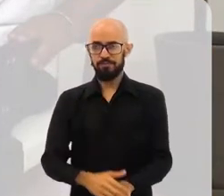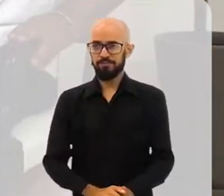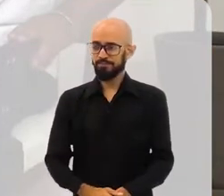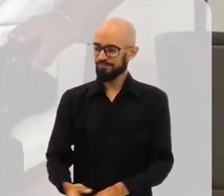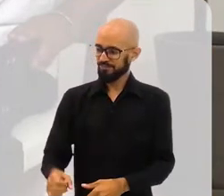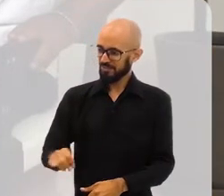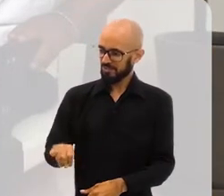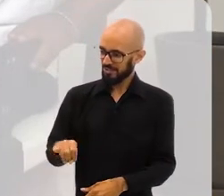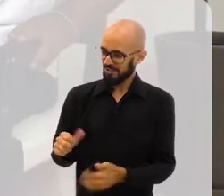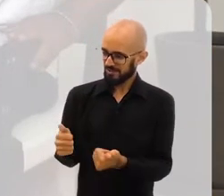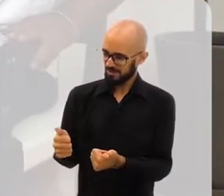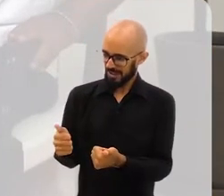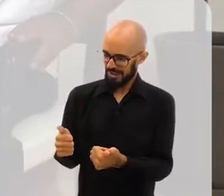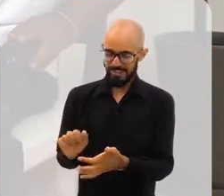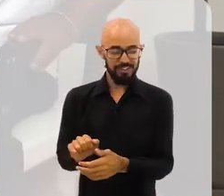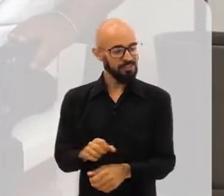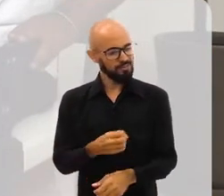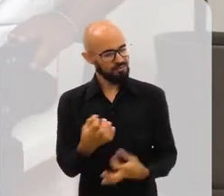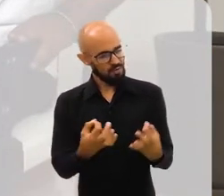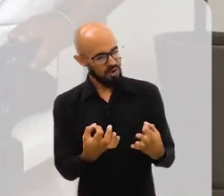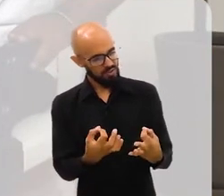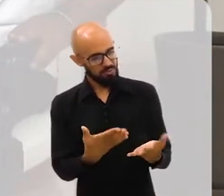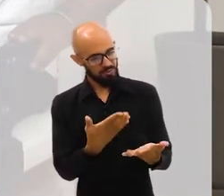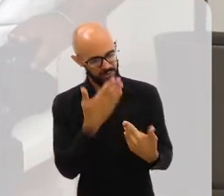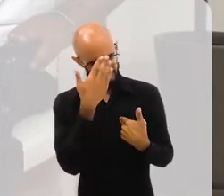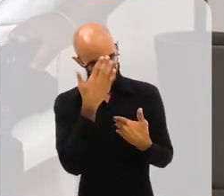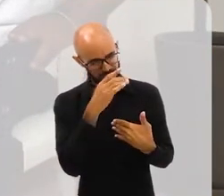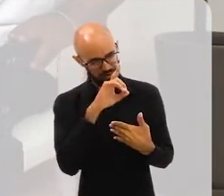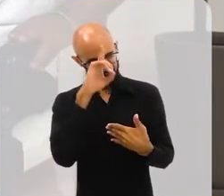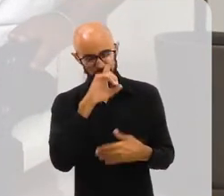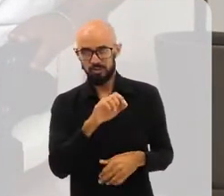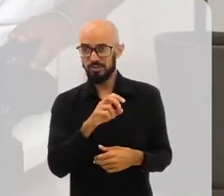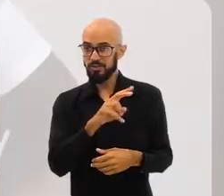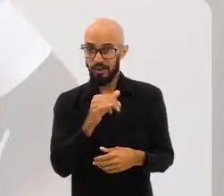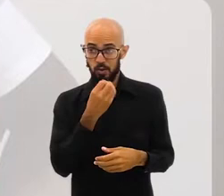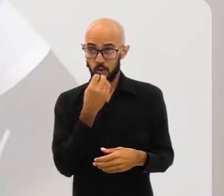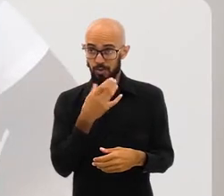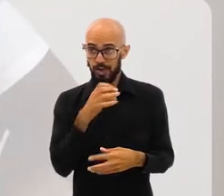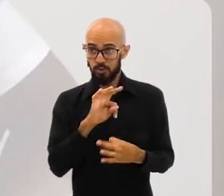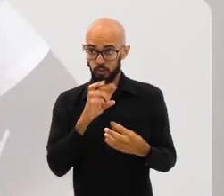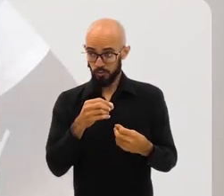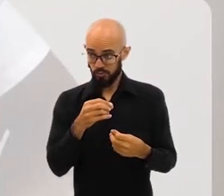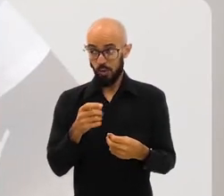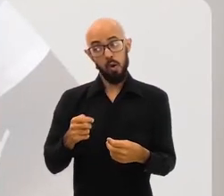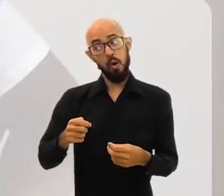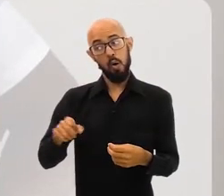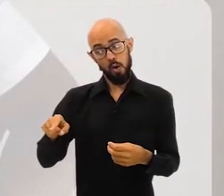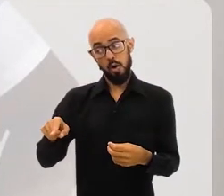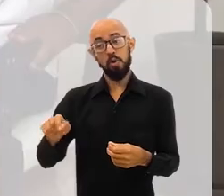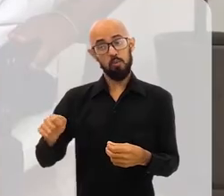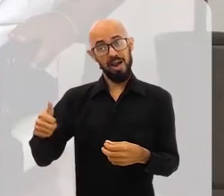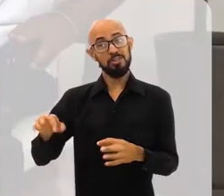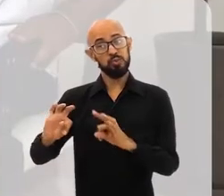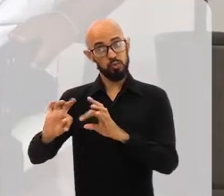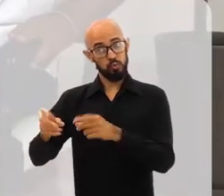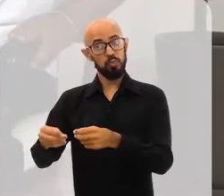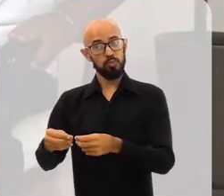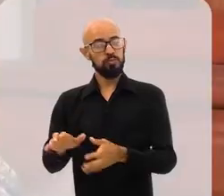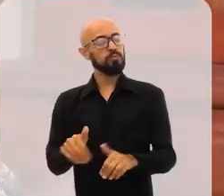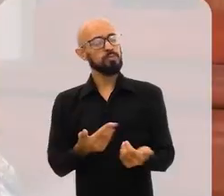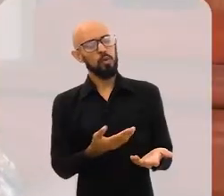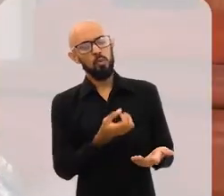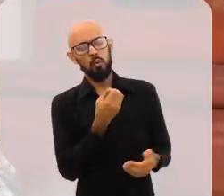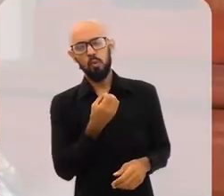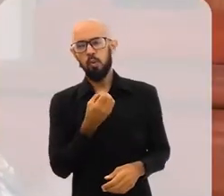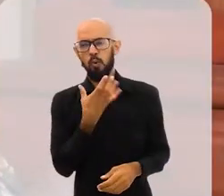tudo bem mais Tudo ótimo graças a Deus tá bom vai me contar tudo quase tudo em prometo então me